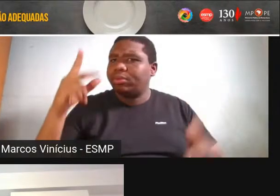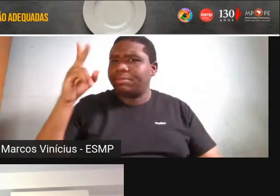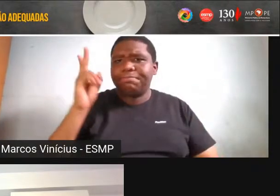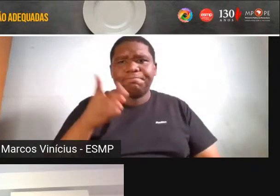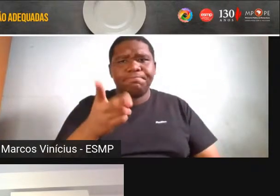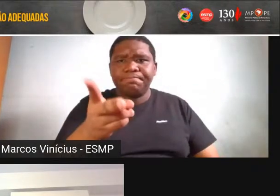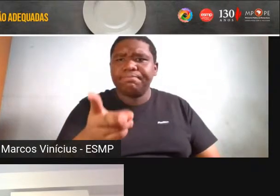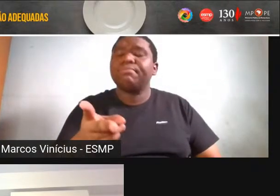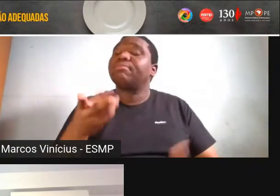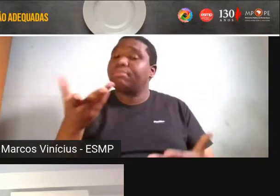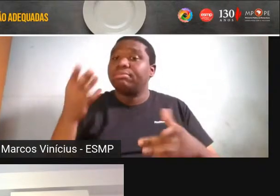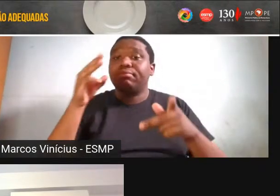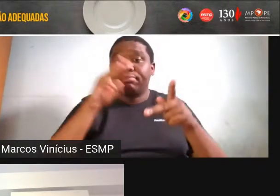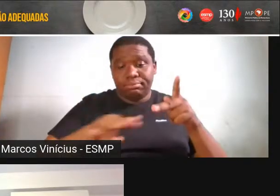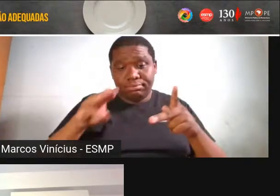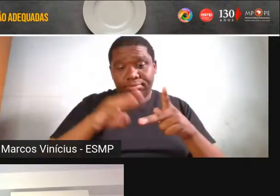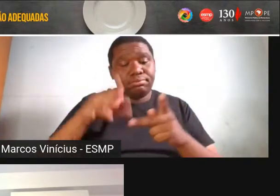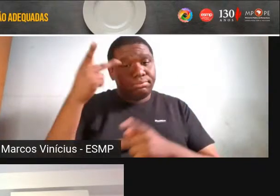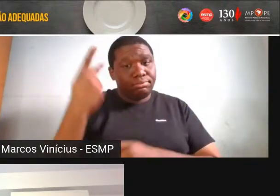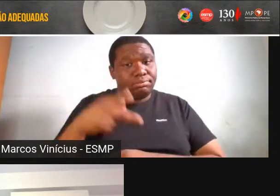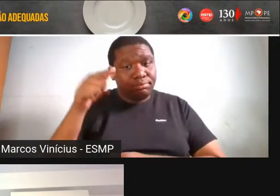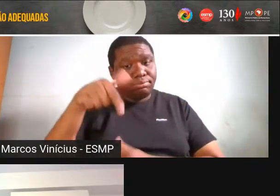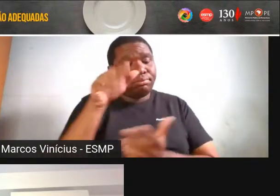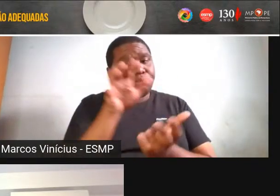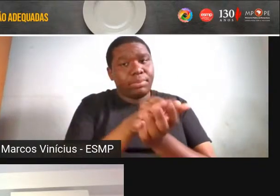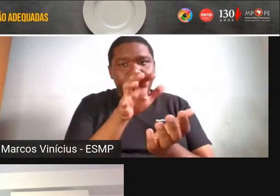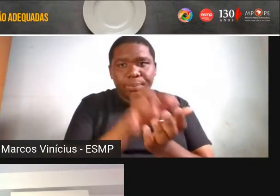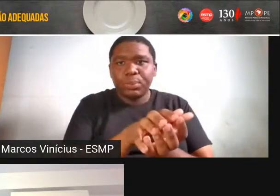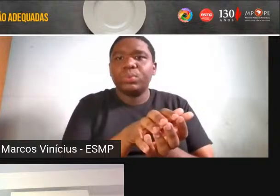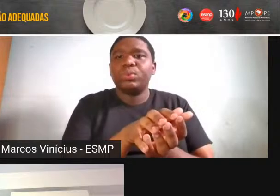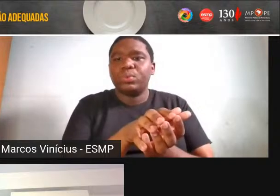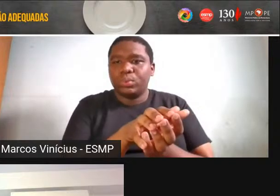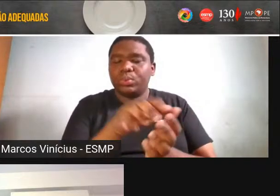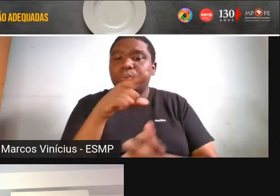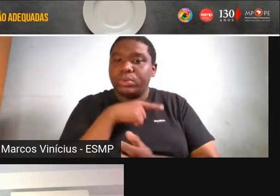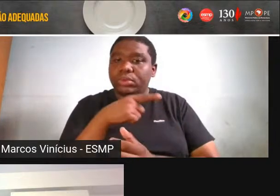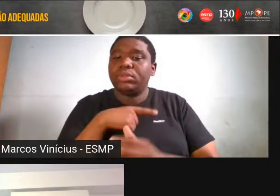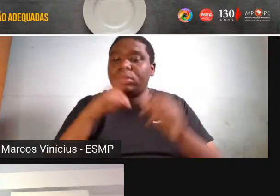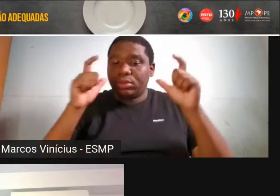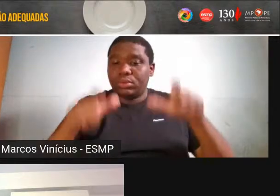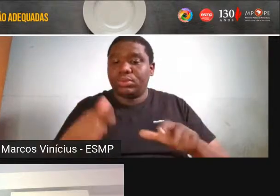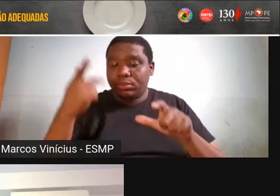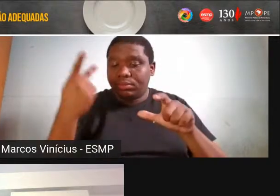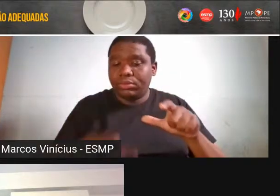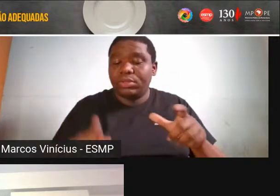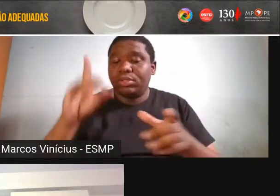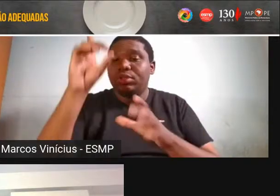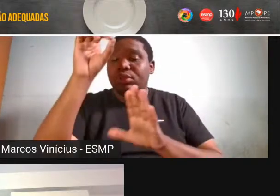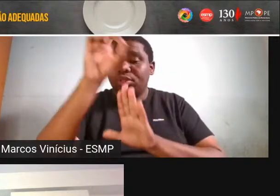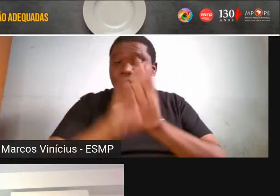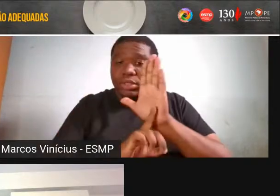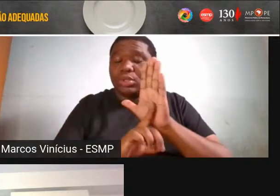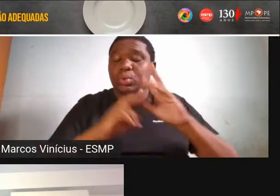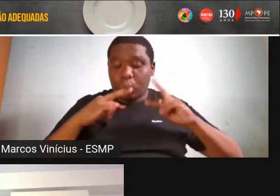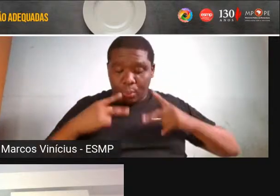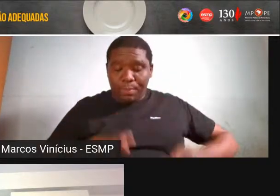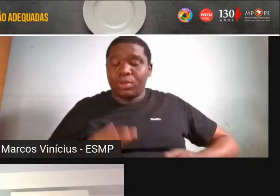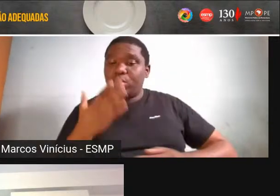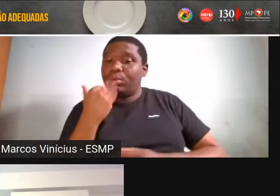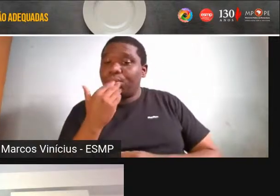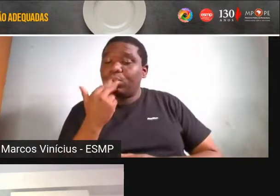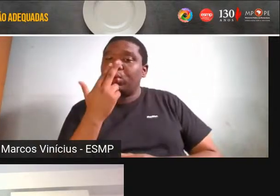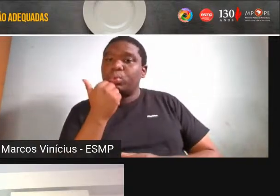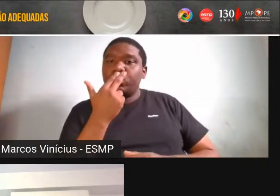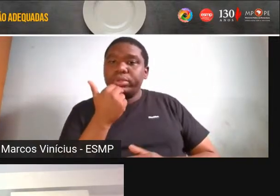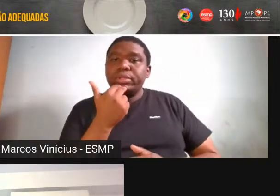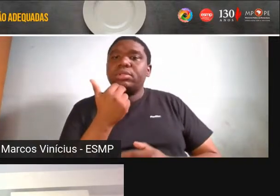que o Ministério Público de Pernambuco institui o seu núcleo do direito de defesa do direito humano à alimentação e à nutrição